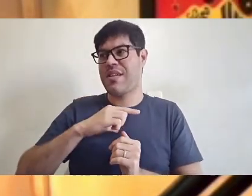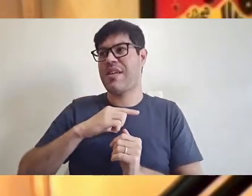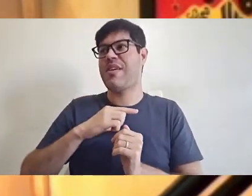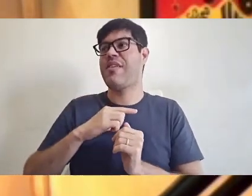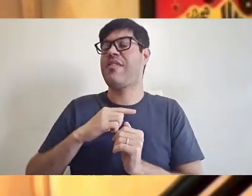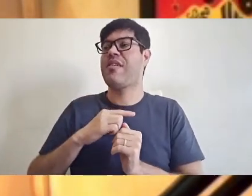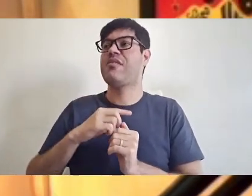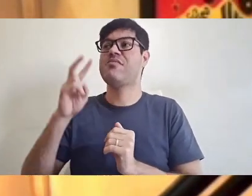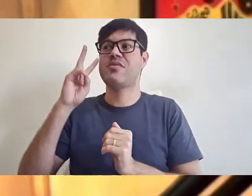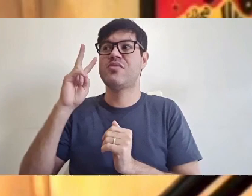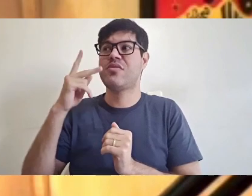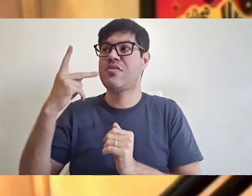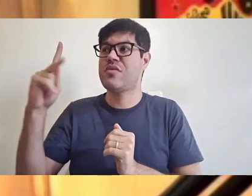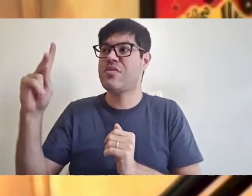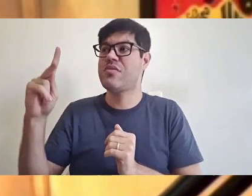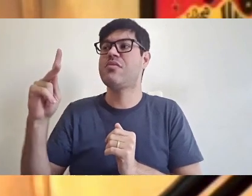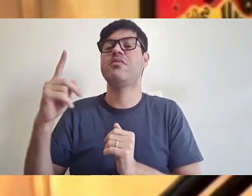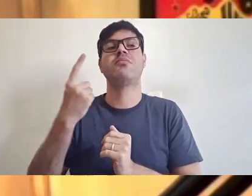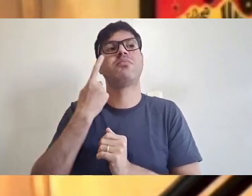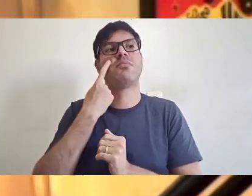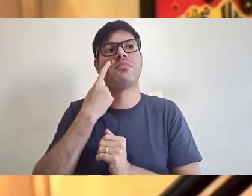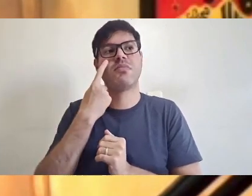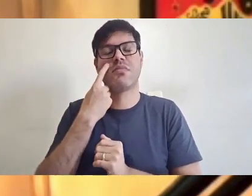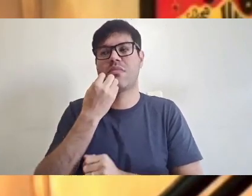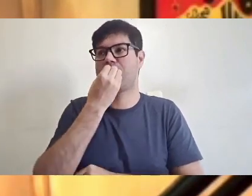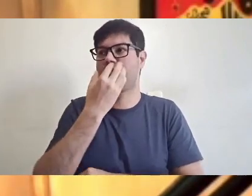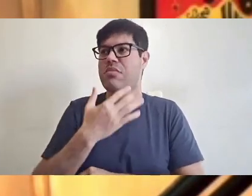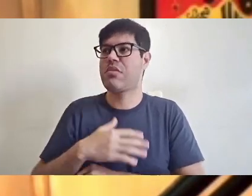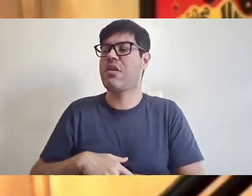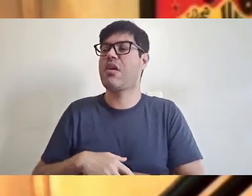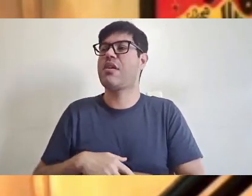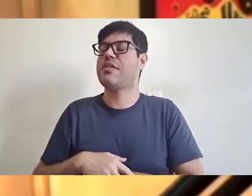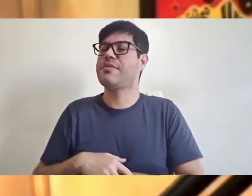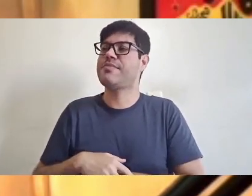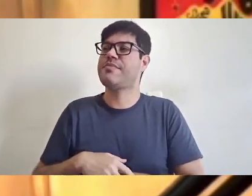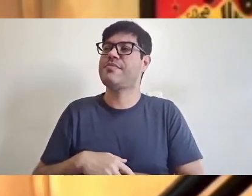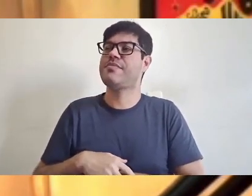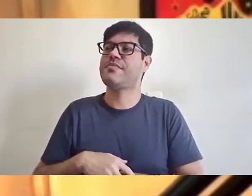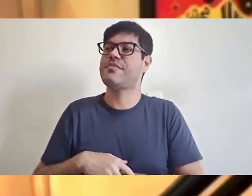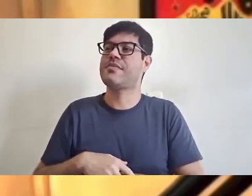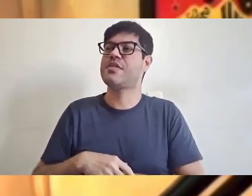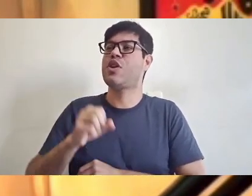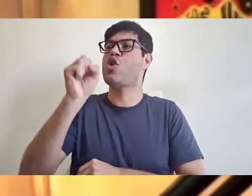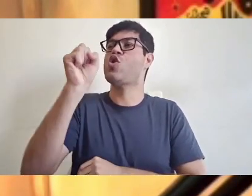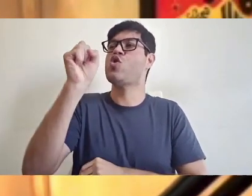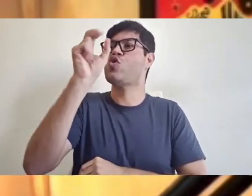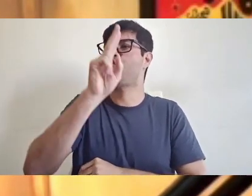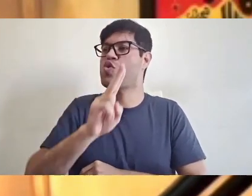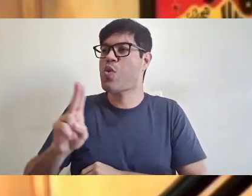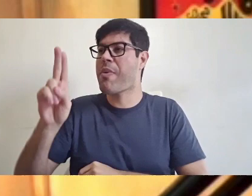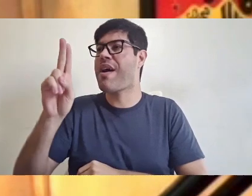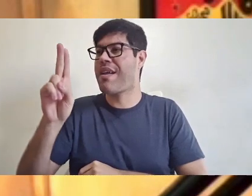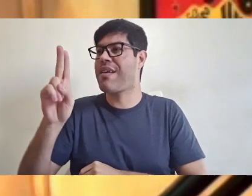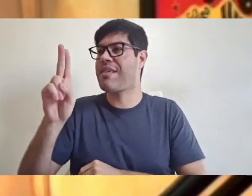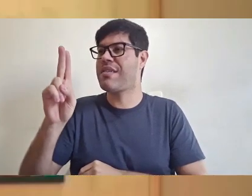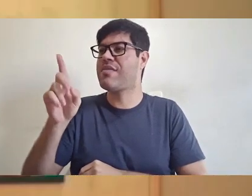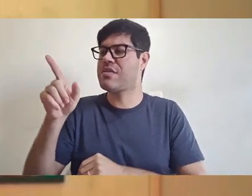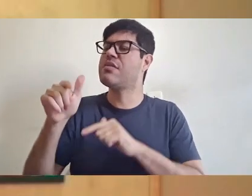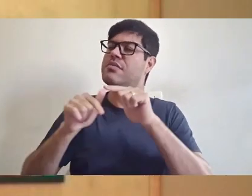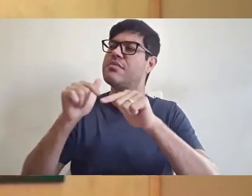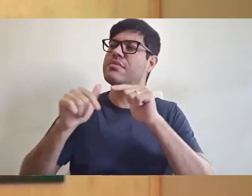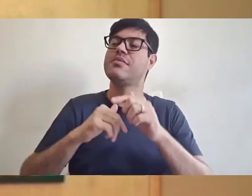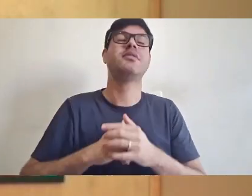chama aquele rapaz lá de Sumaré? Nadir, negócio assim? Nadir Roberto. Eu trabalhei com ele através da Rádio Sumaré,